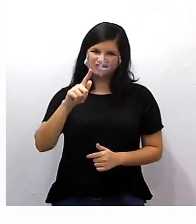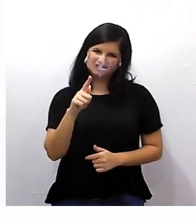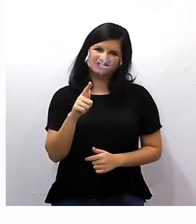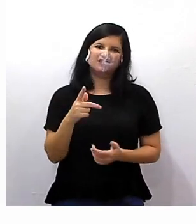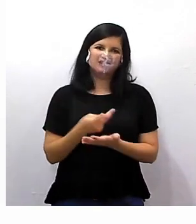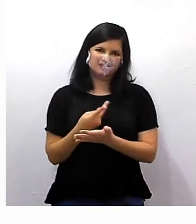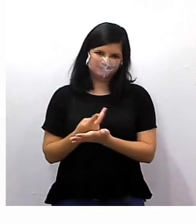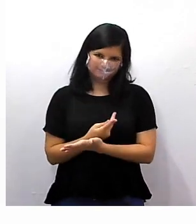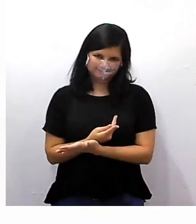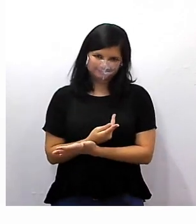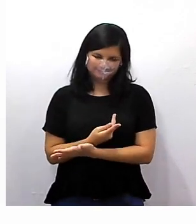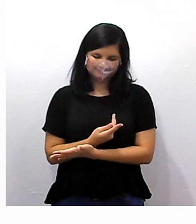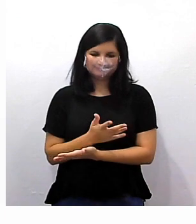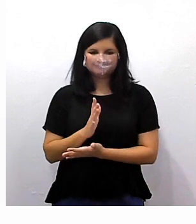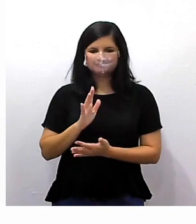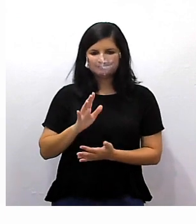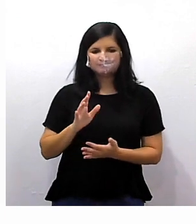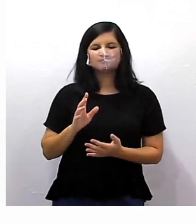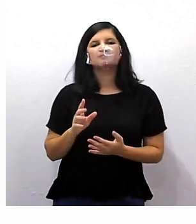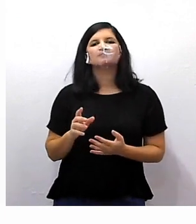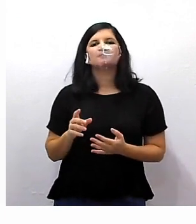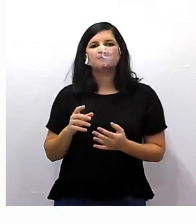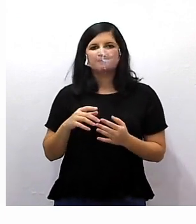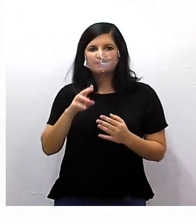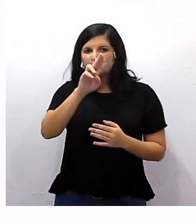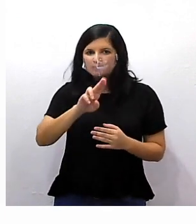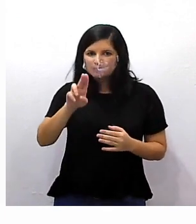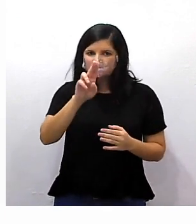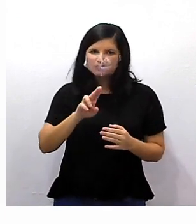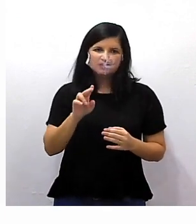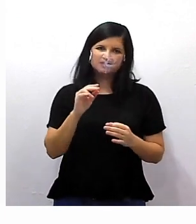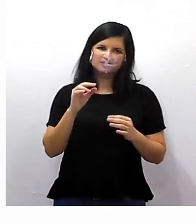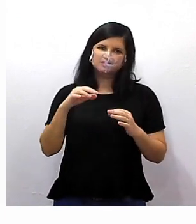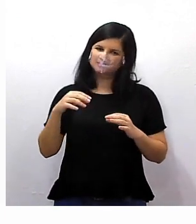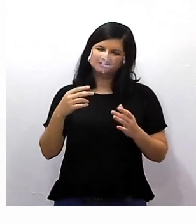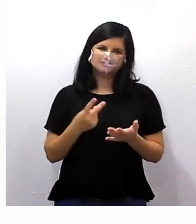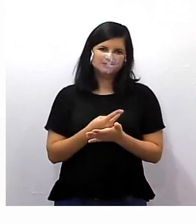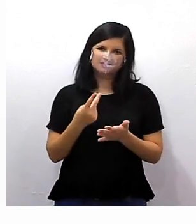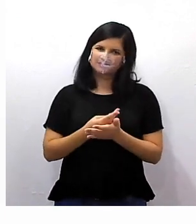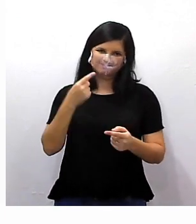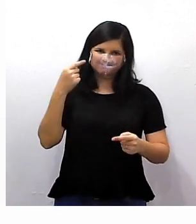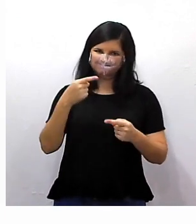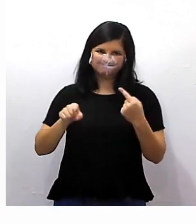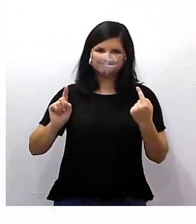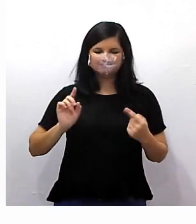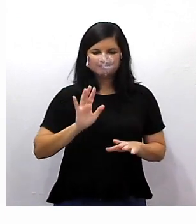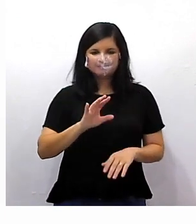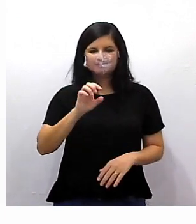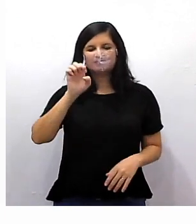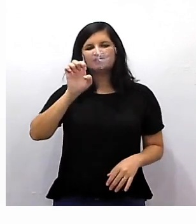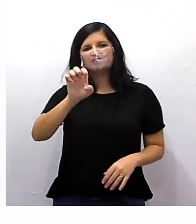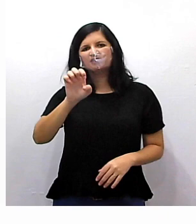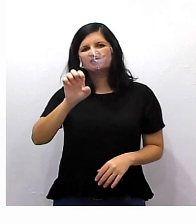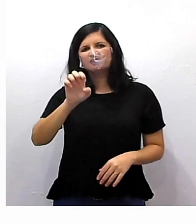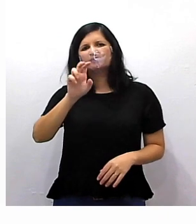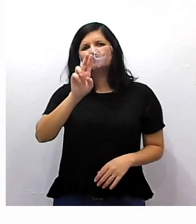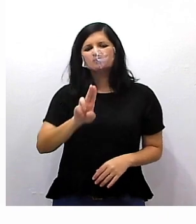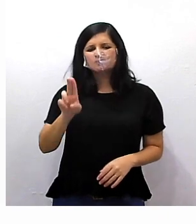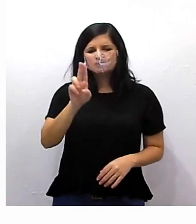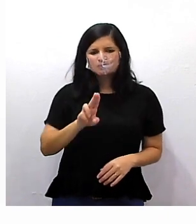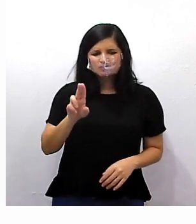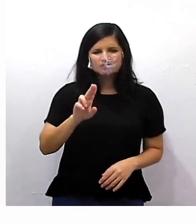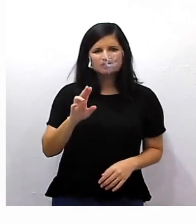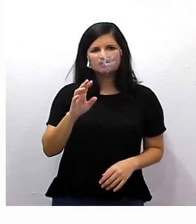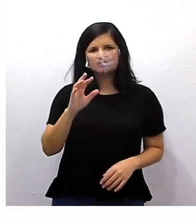Então, errado, tá? A forma aí que foi utilizado não foi uma forma ideal. A letra E. She used